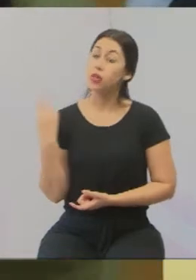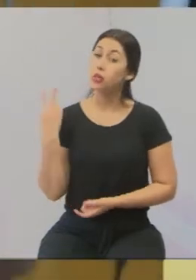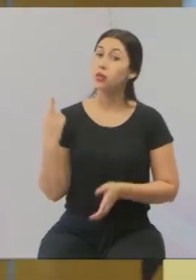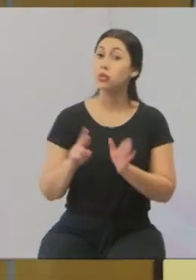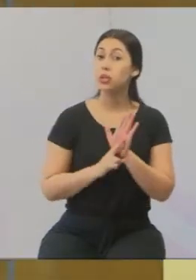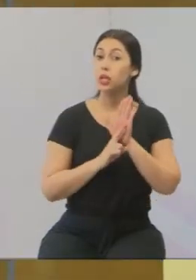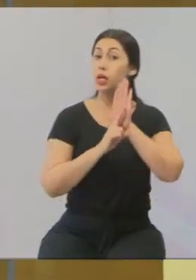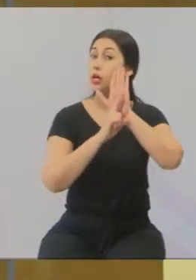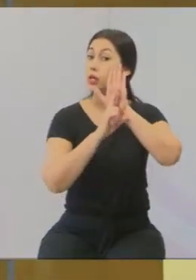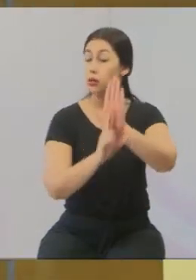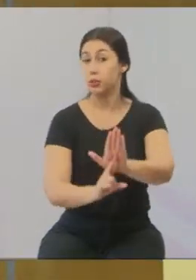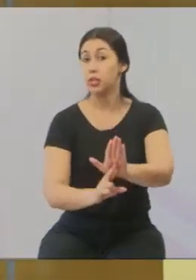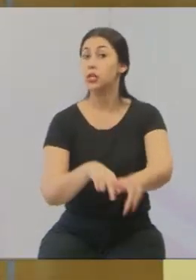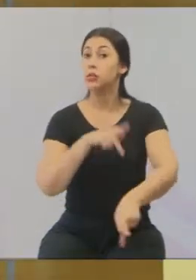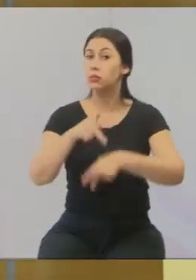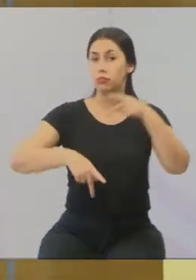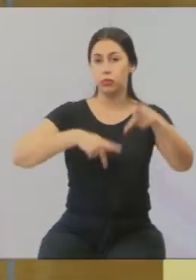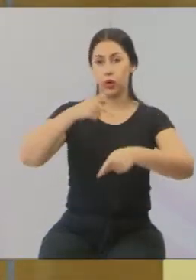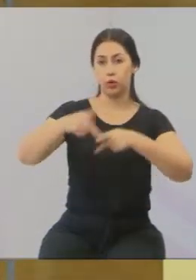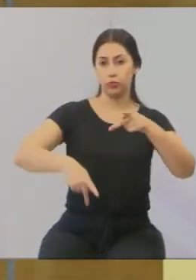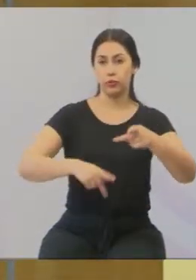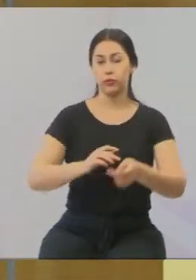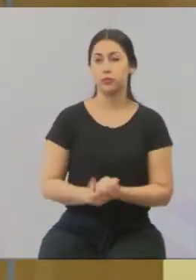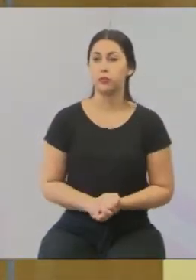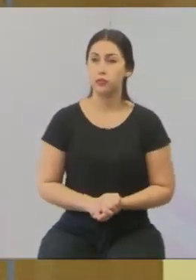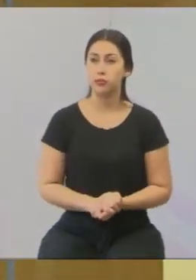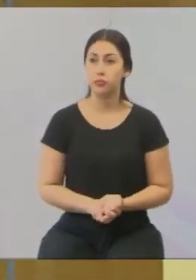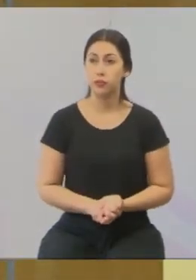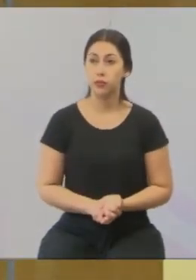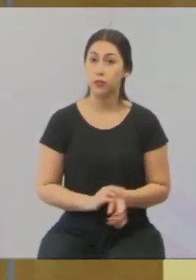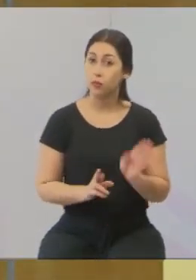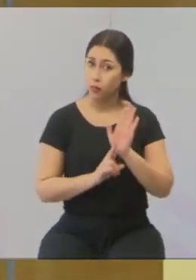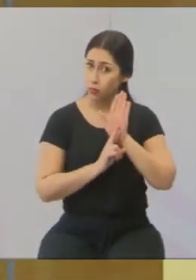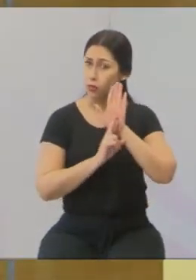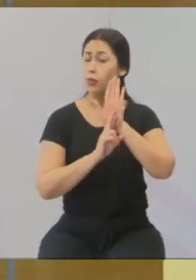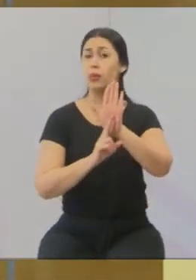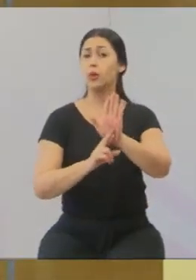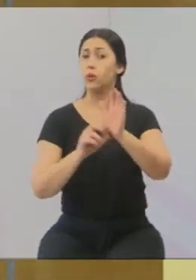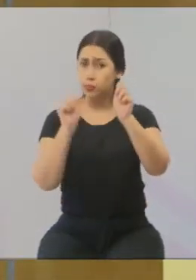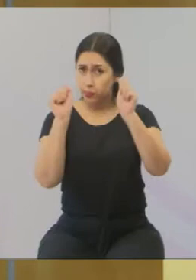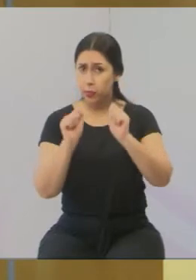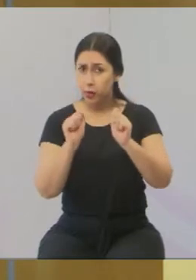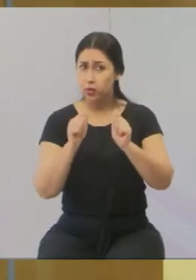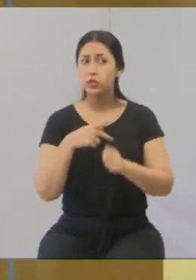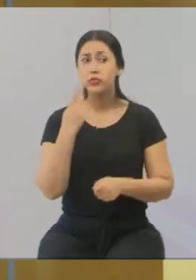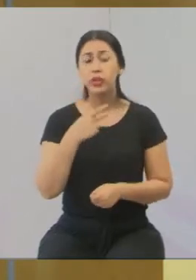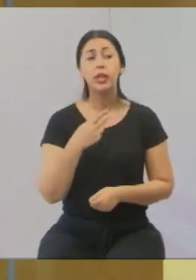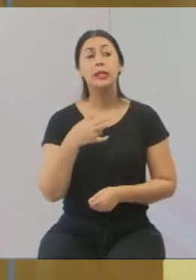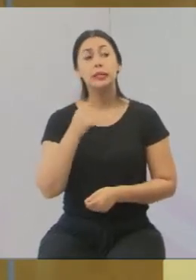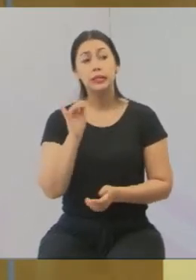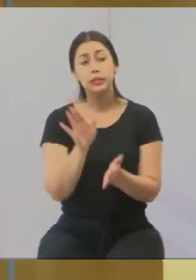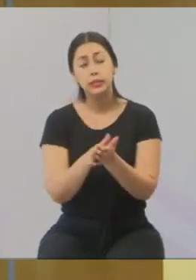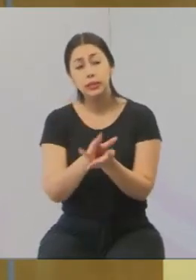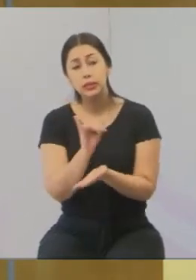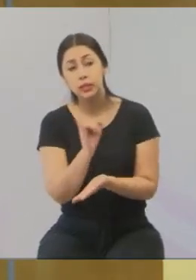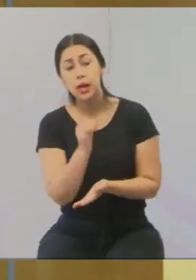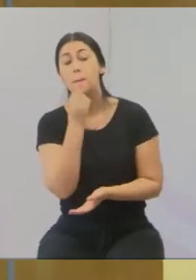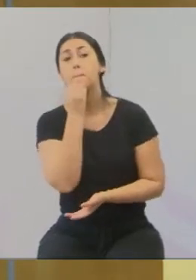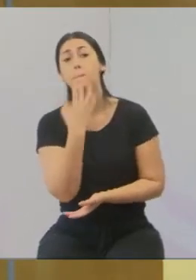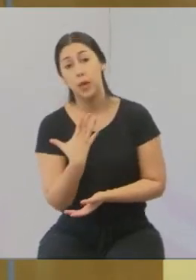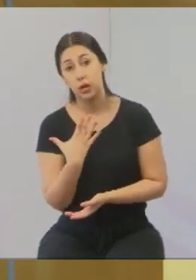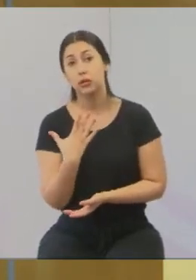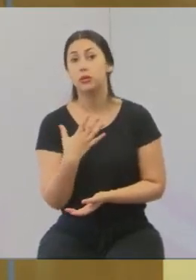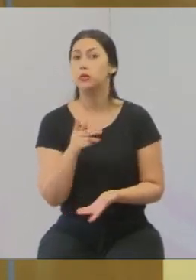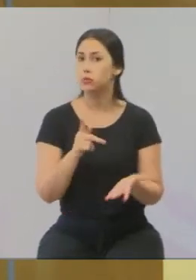representantes legítimos da população. E eles têm legitimidade para dizer se a cidade está bem ou não está. Eu,